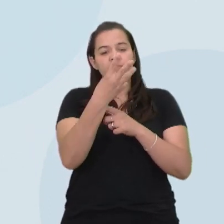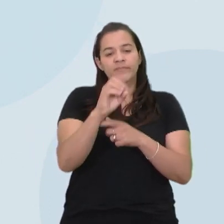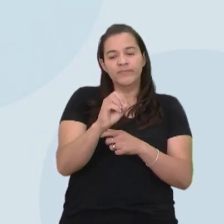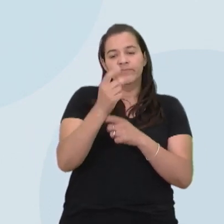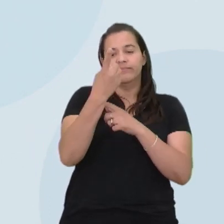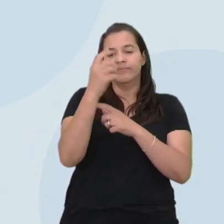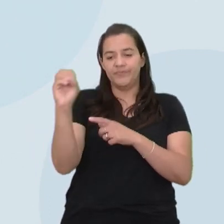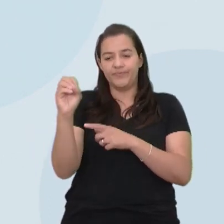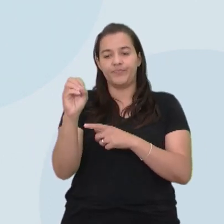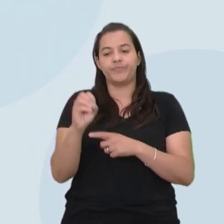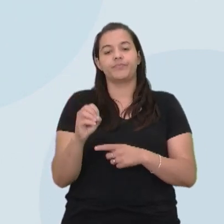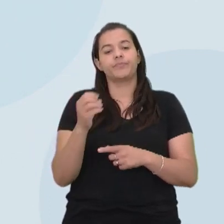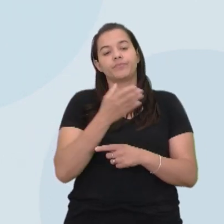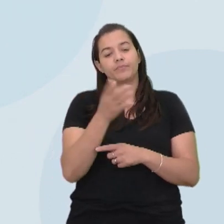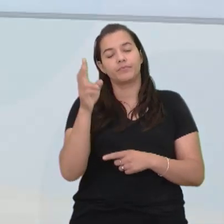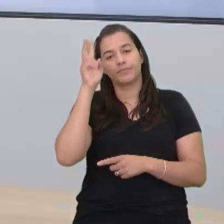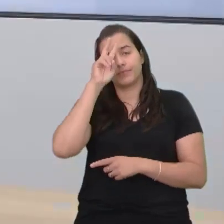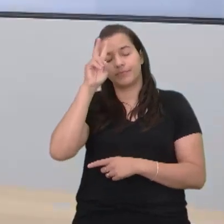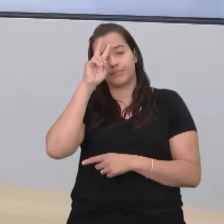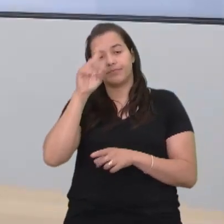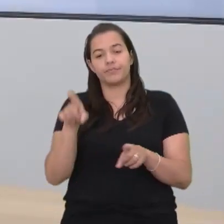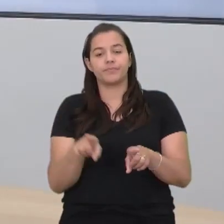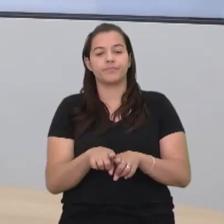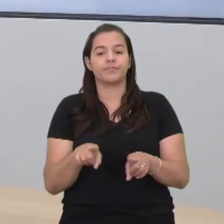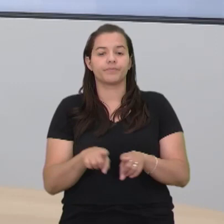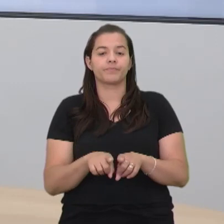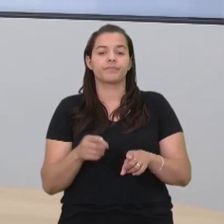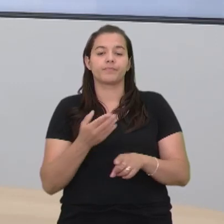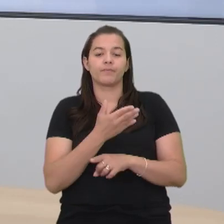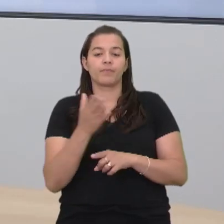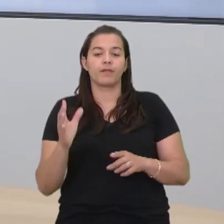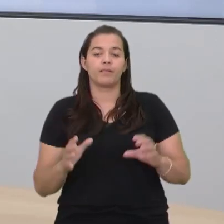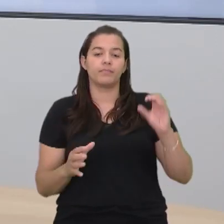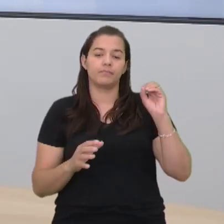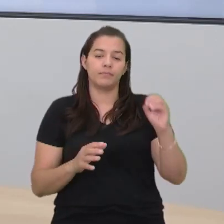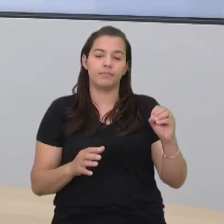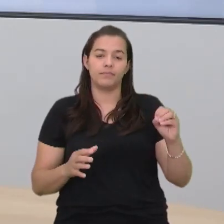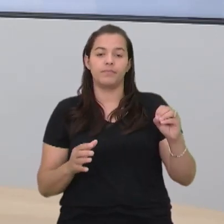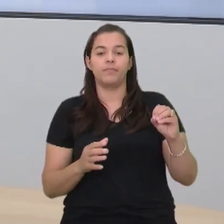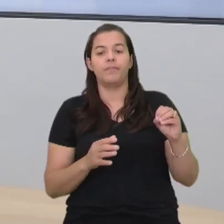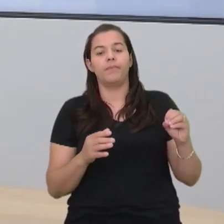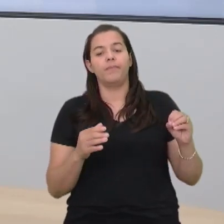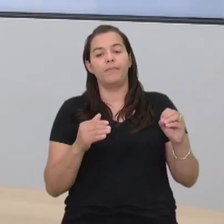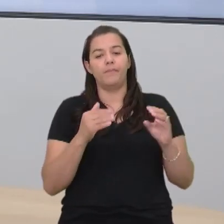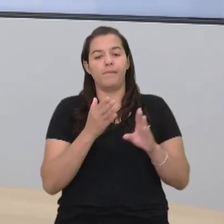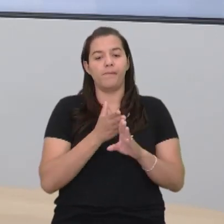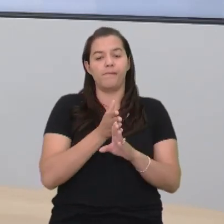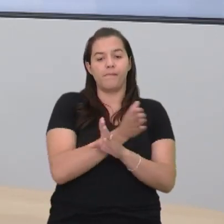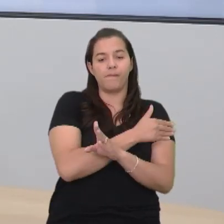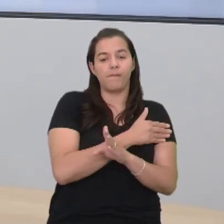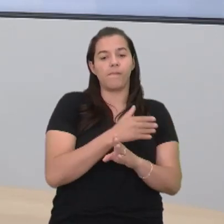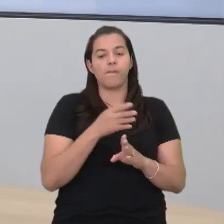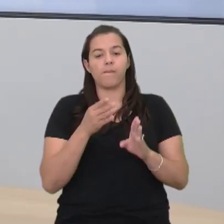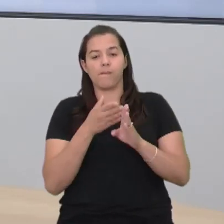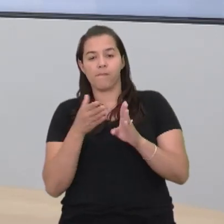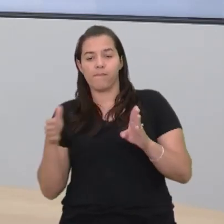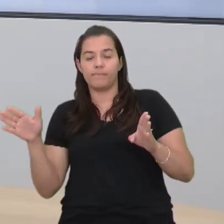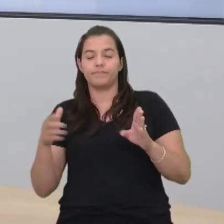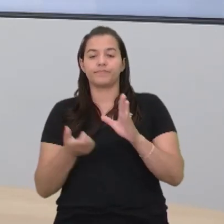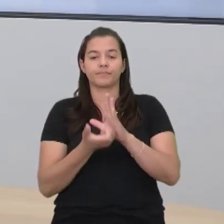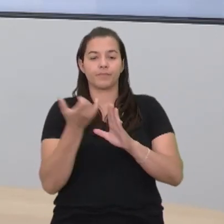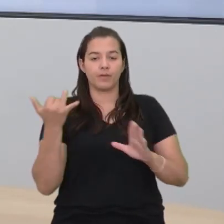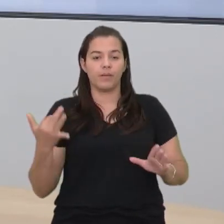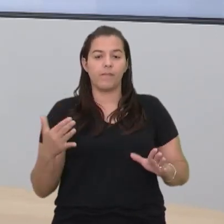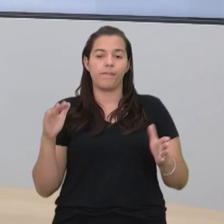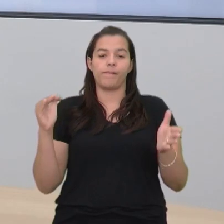100? Pode. Mas lembrando também que a gente tem o zero lá, então tem o menos 120, acho que é mais 120. Tem uma quantidade, a gente